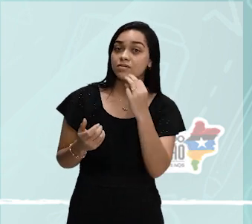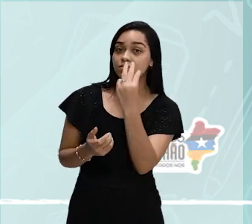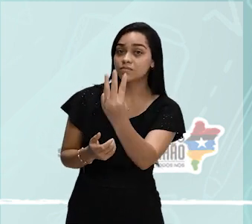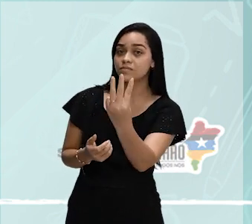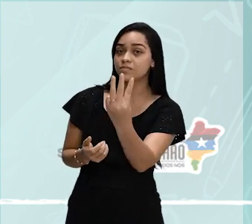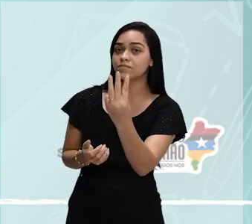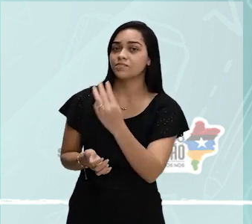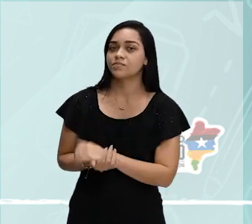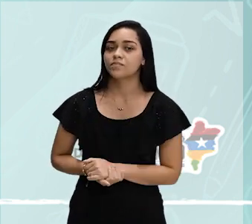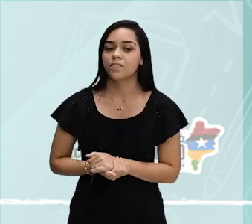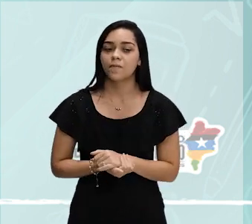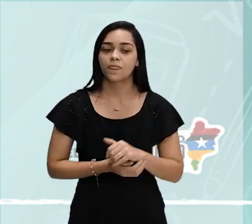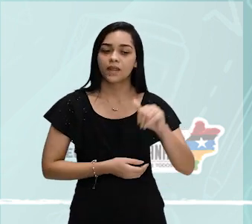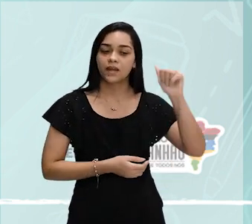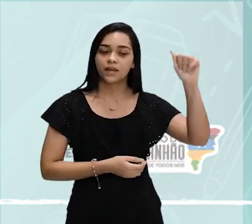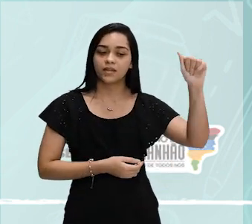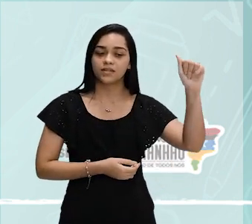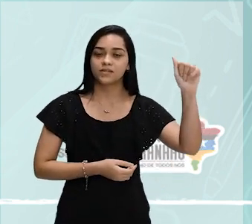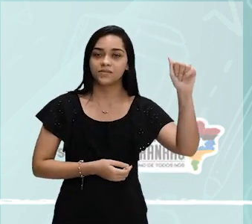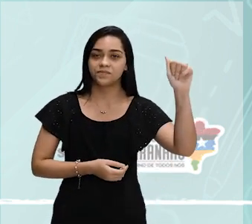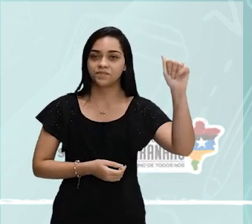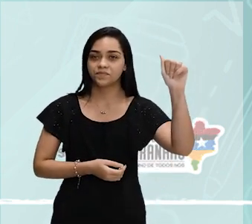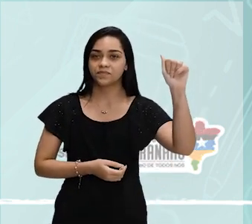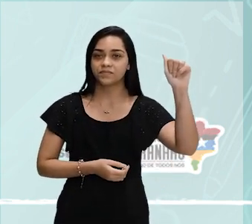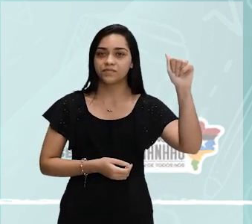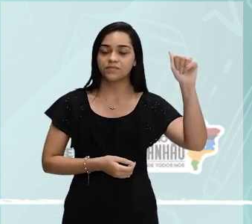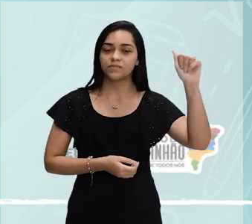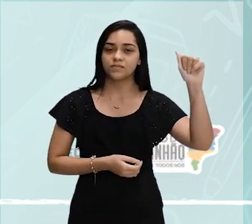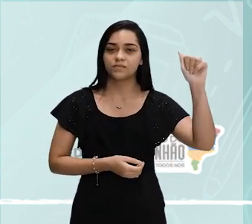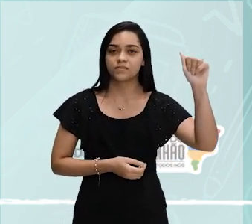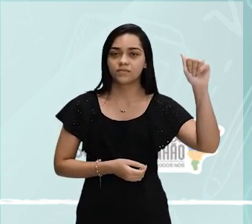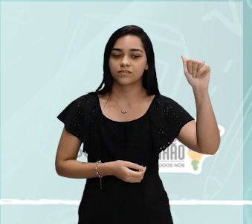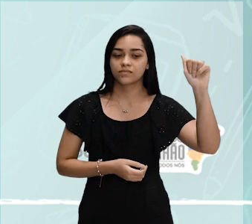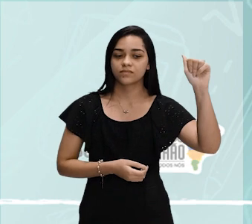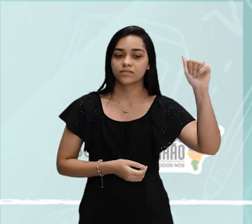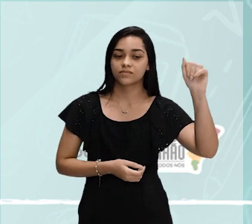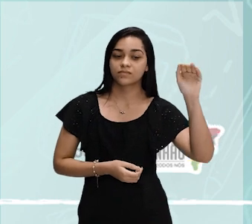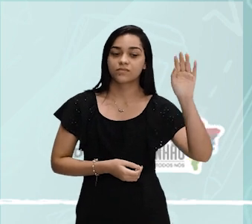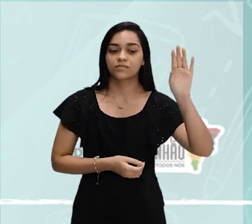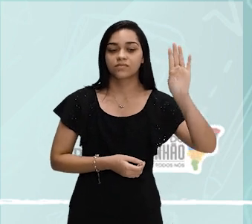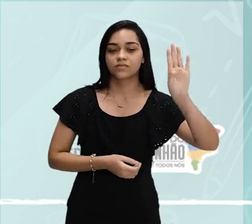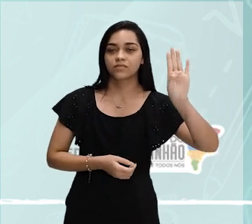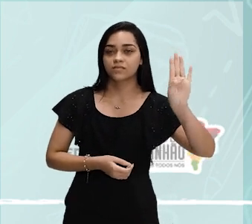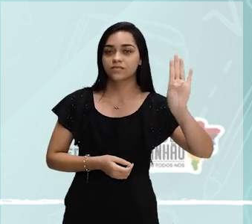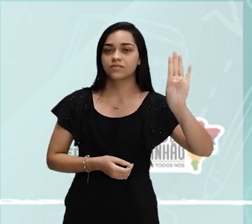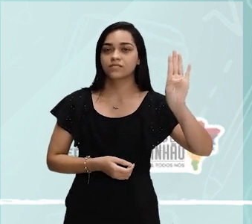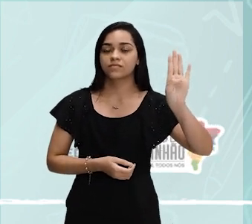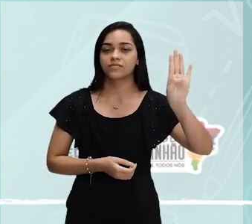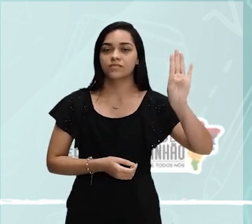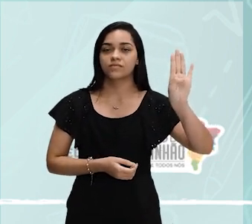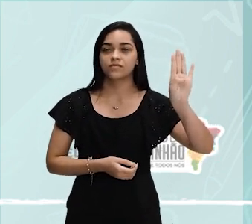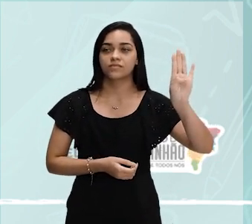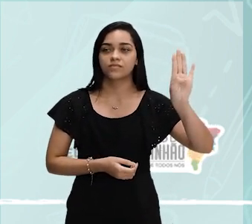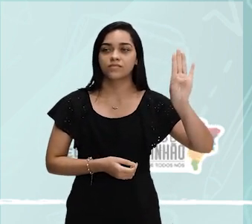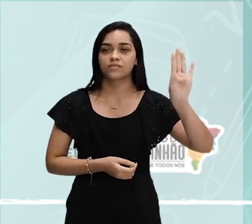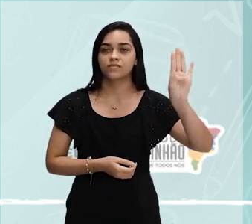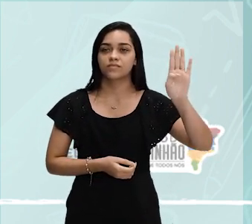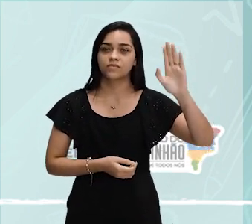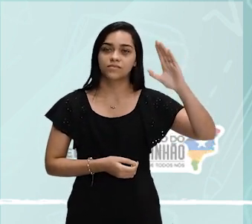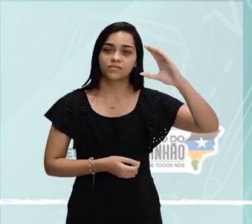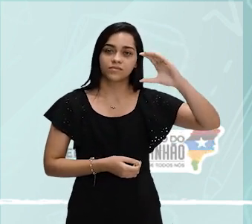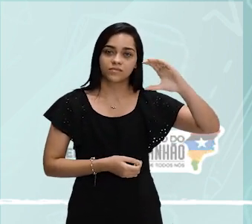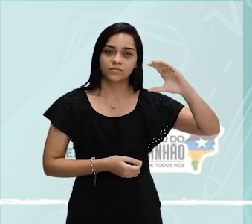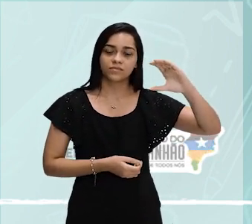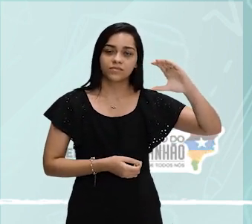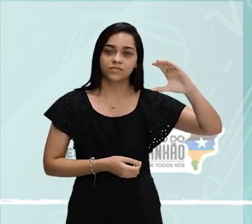3. Letra A, mal do século. Letra B, bucolismo.